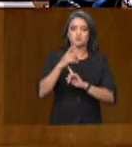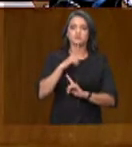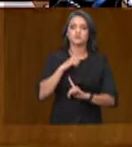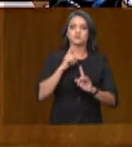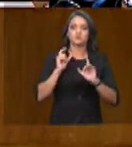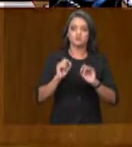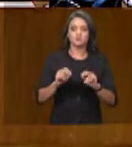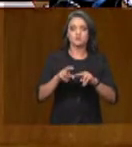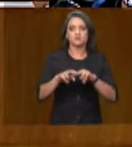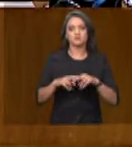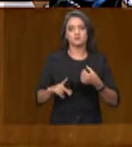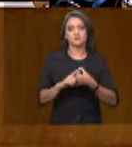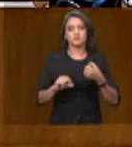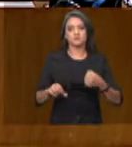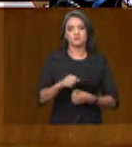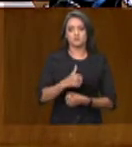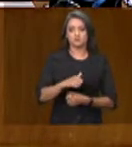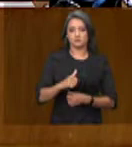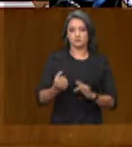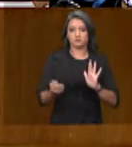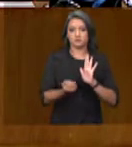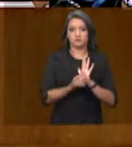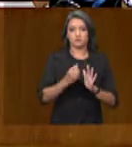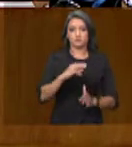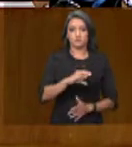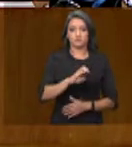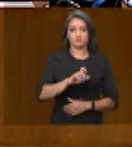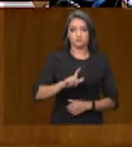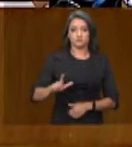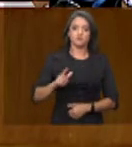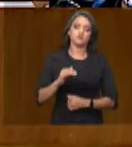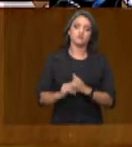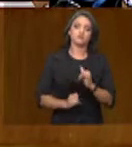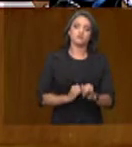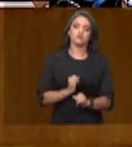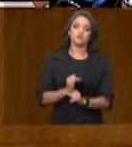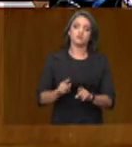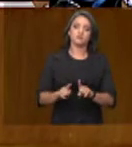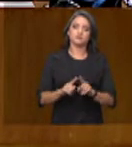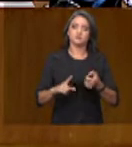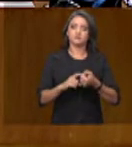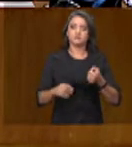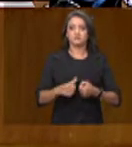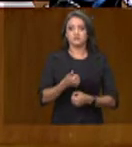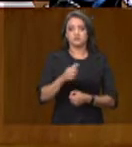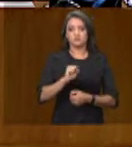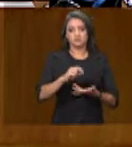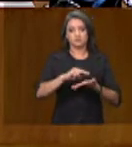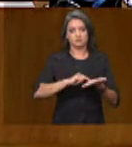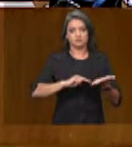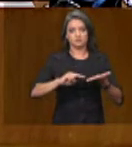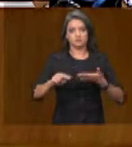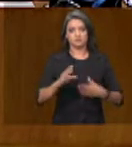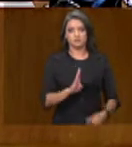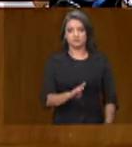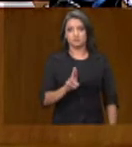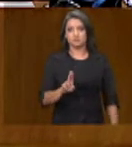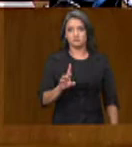de potes do artigo 11 do Marco civil da internet e do Artigo 18 da convenção de Budapeste